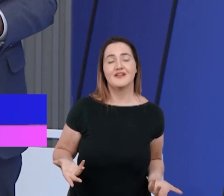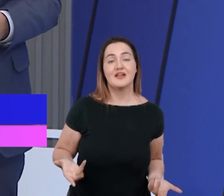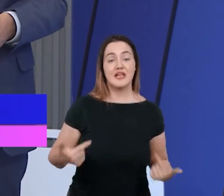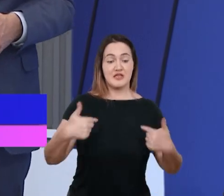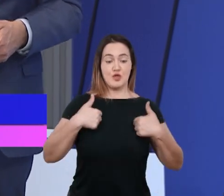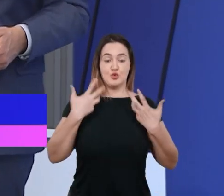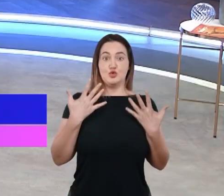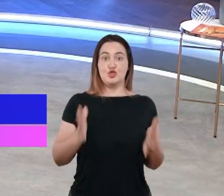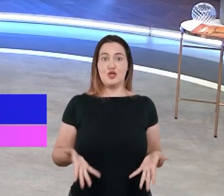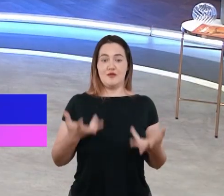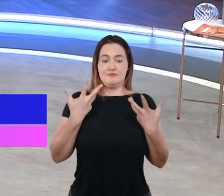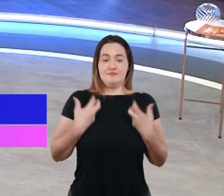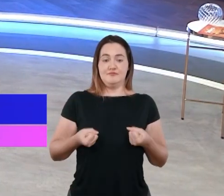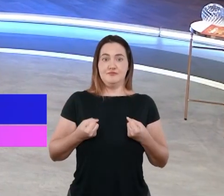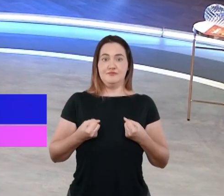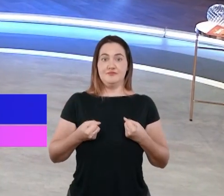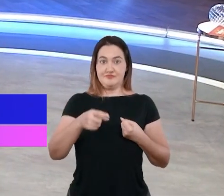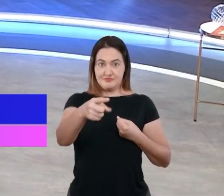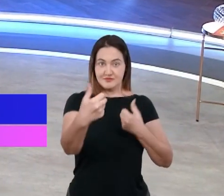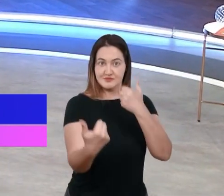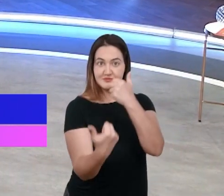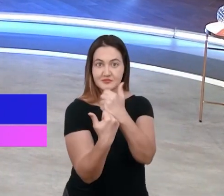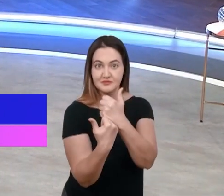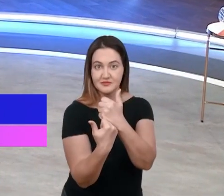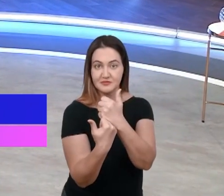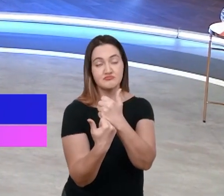oferece. Nesse sentido,